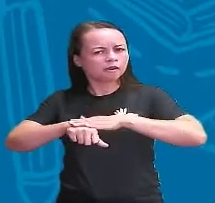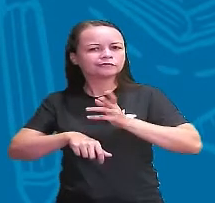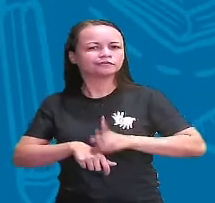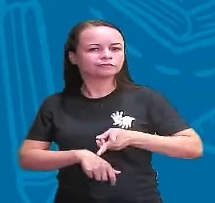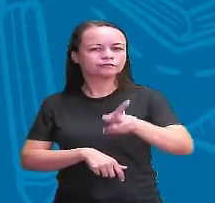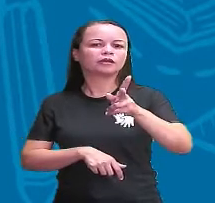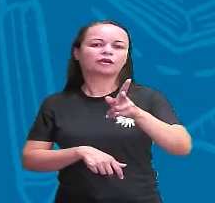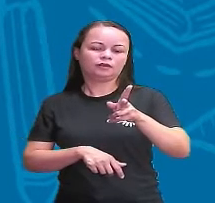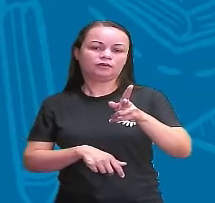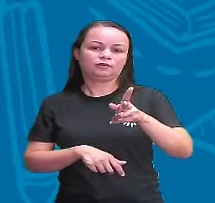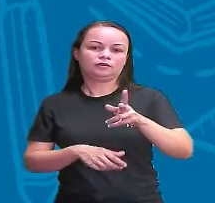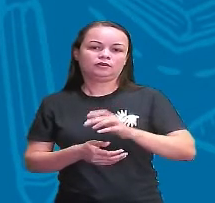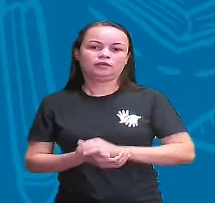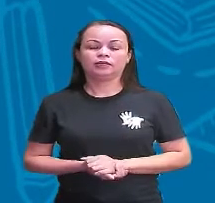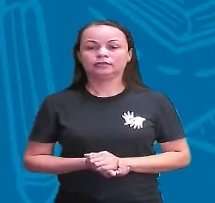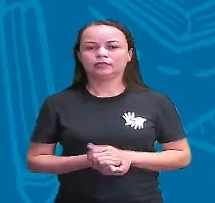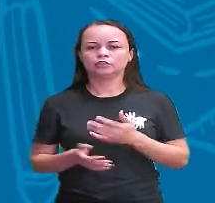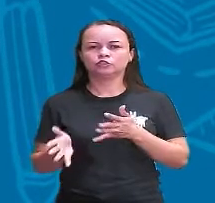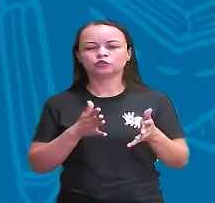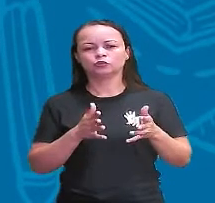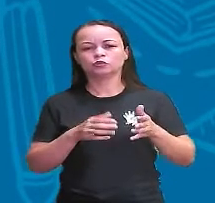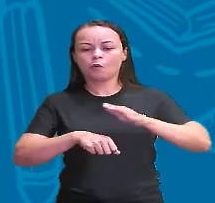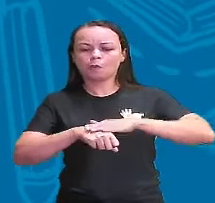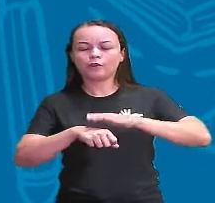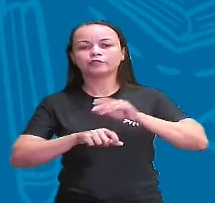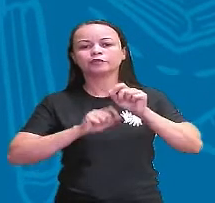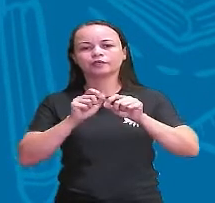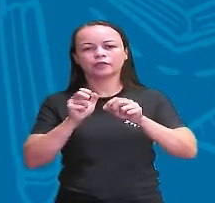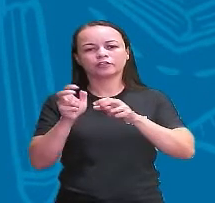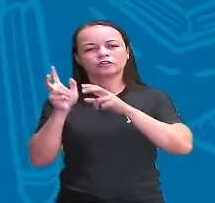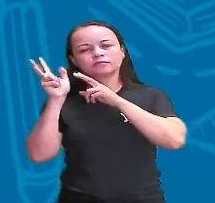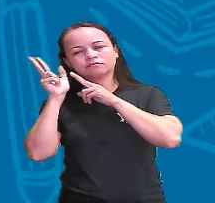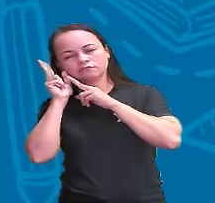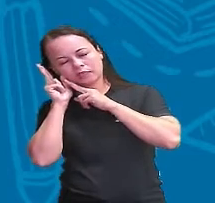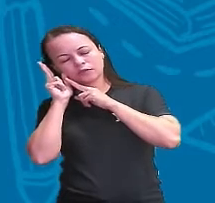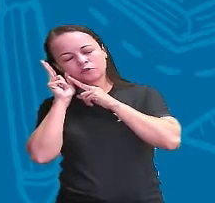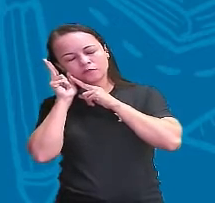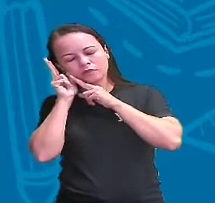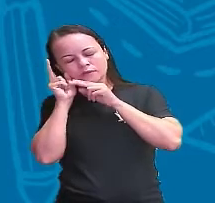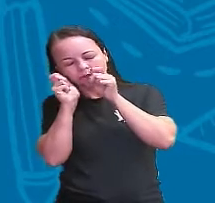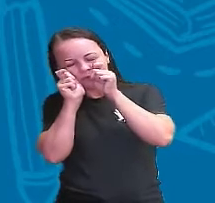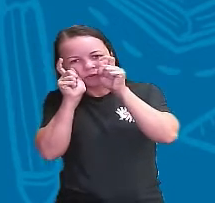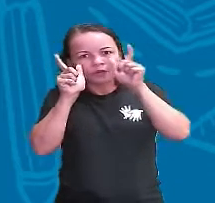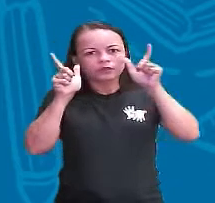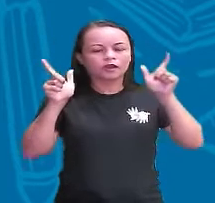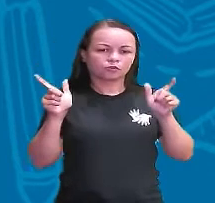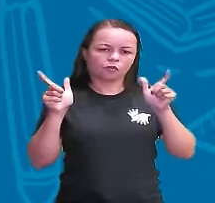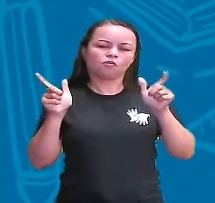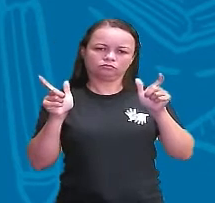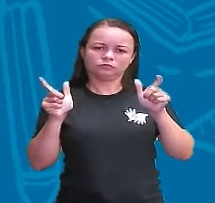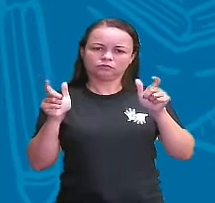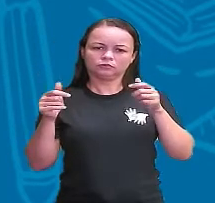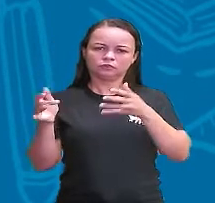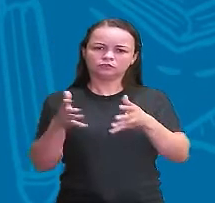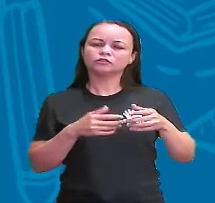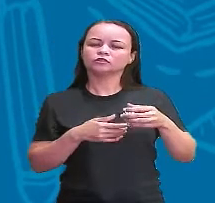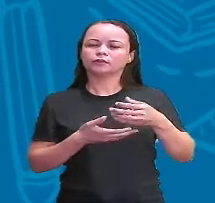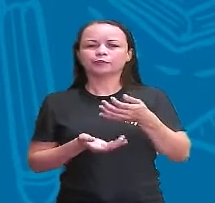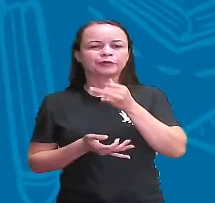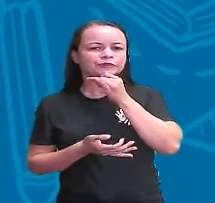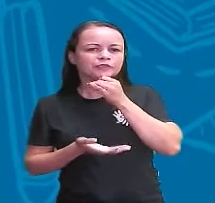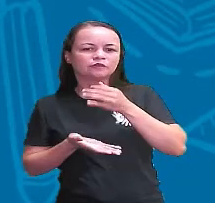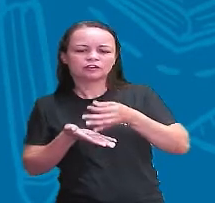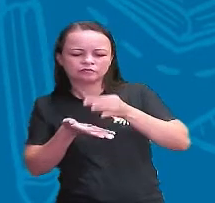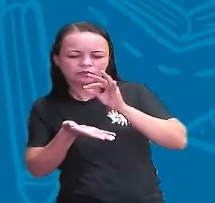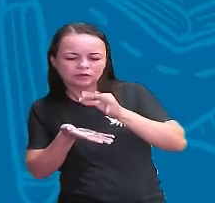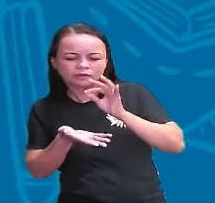tá certo? Desde o momento que a gente está dormindo, certo? Até o momento que a gente acorda, que a gente faz as nossas refeições, que a